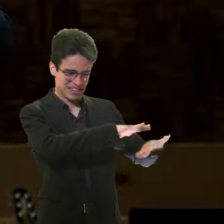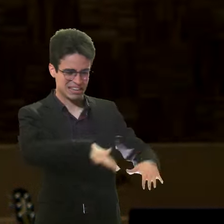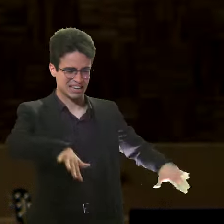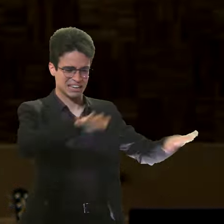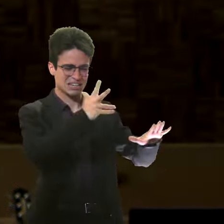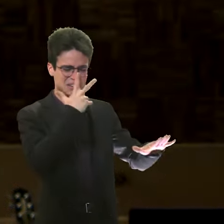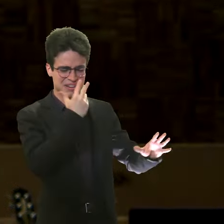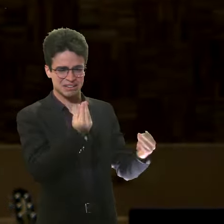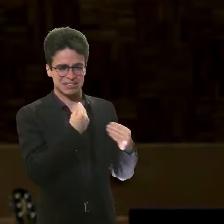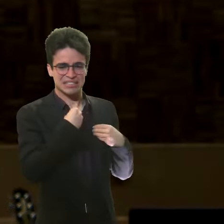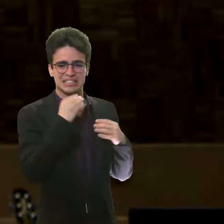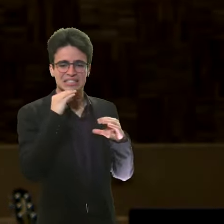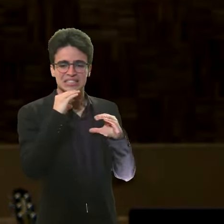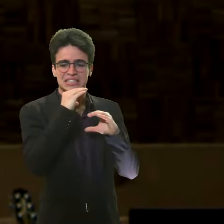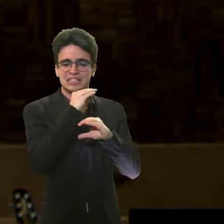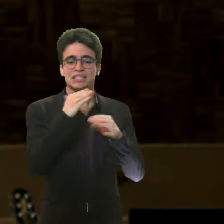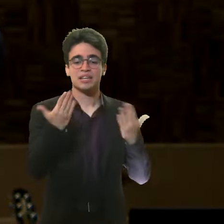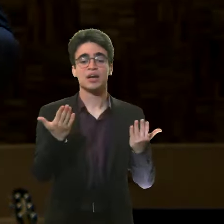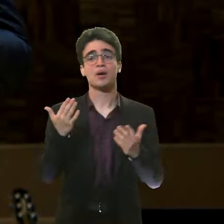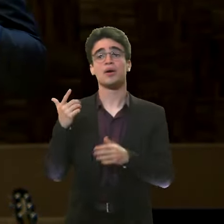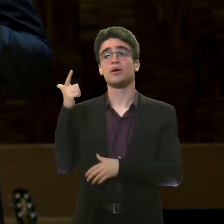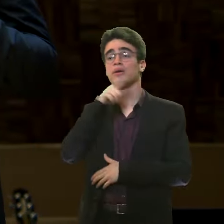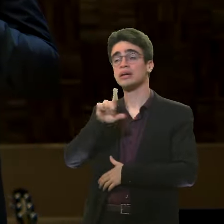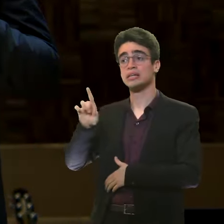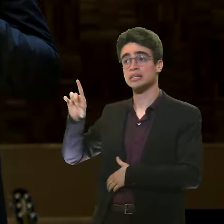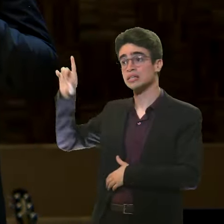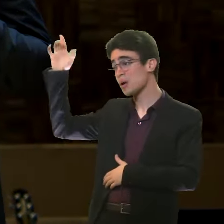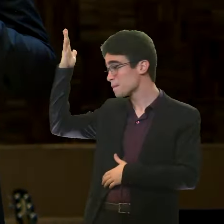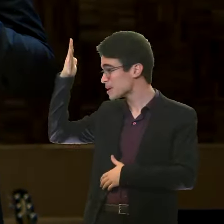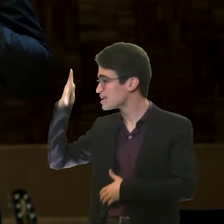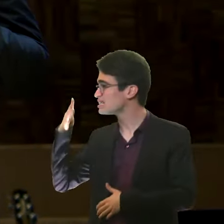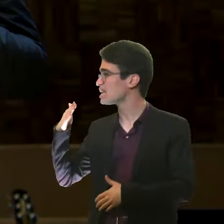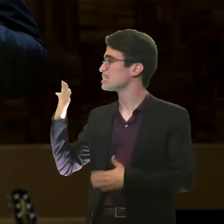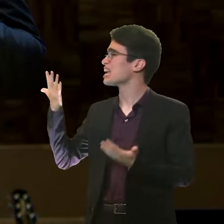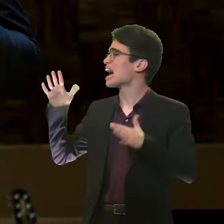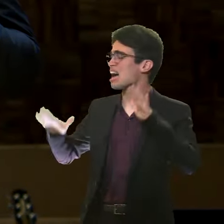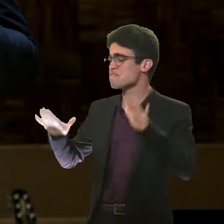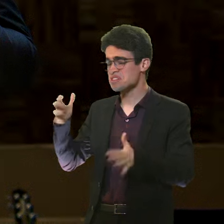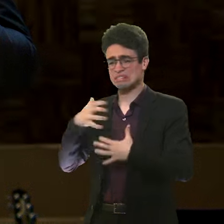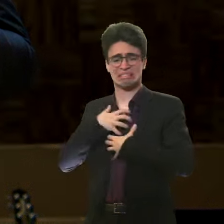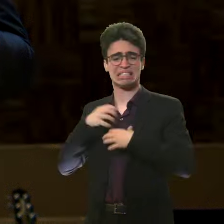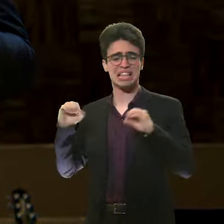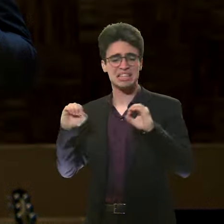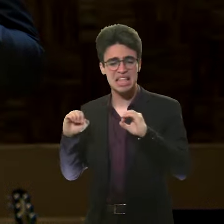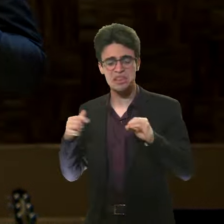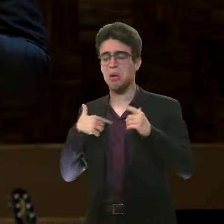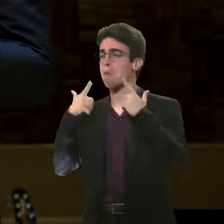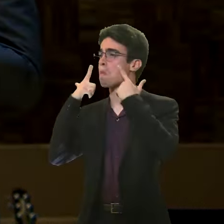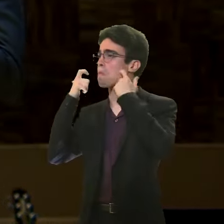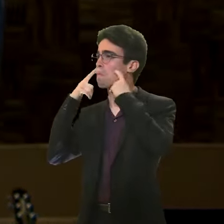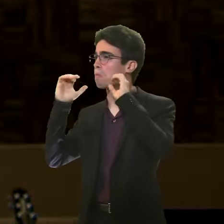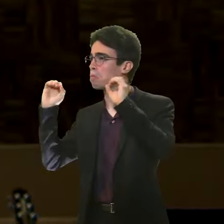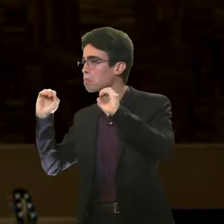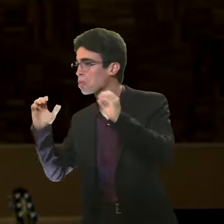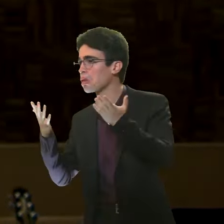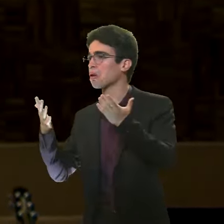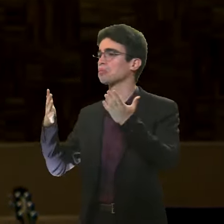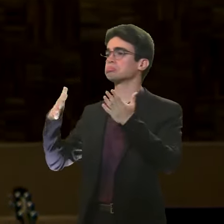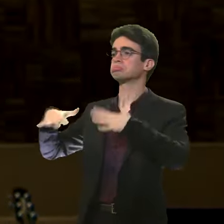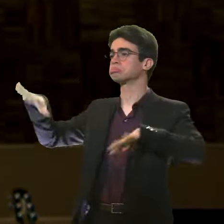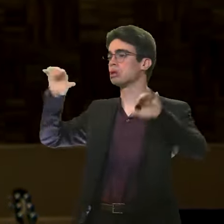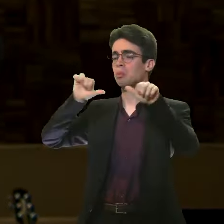expor à presença de Deus, se colocar diante desse Deus, ainda que você não sinta, ainda que você não chore, ainda que as coisas não